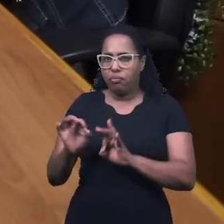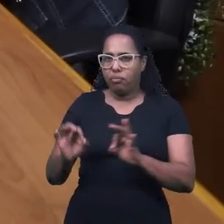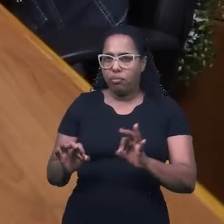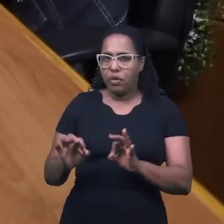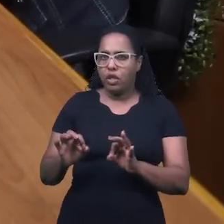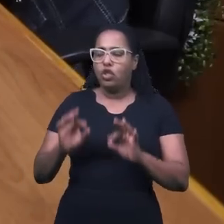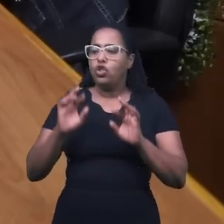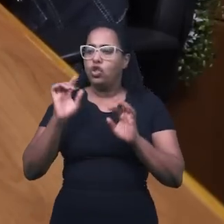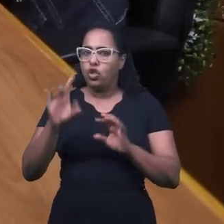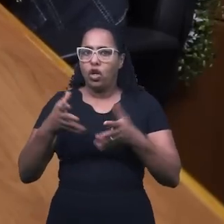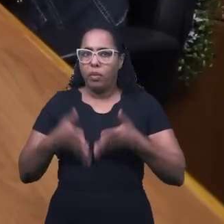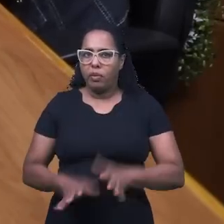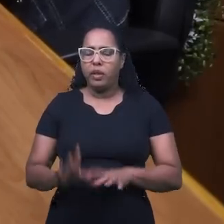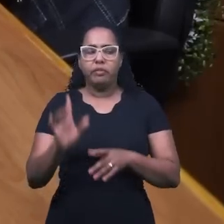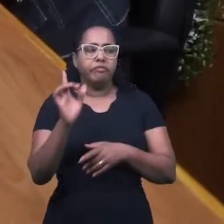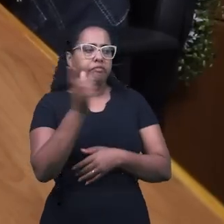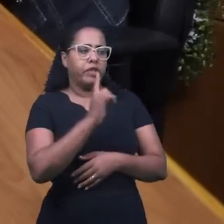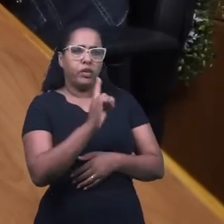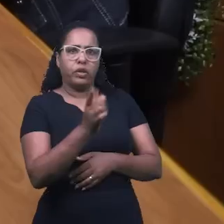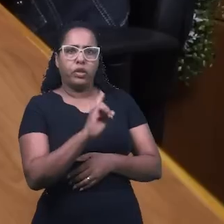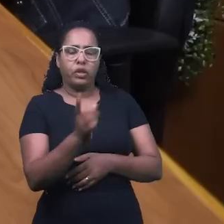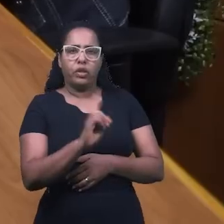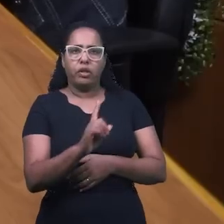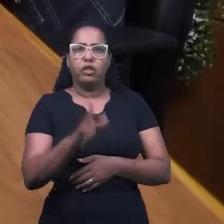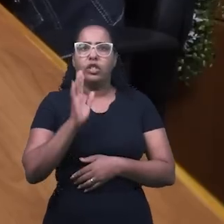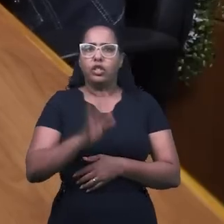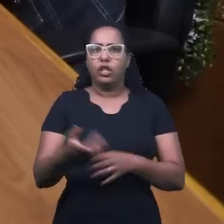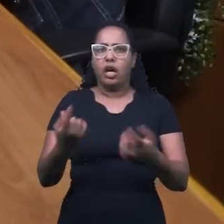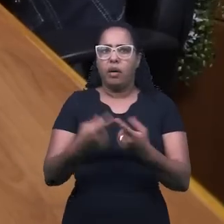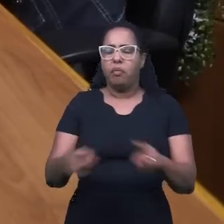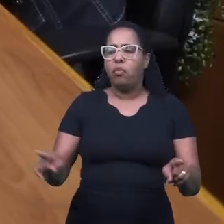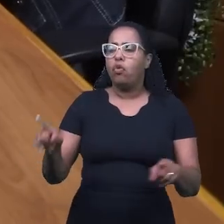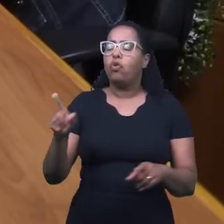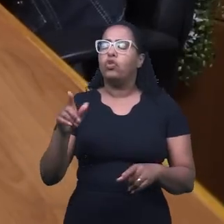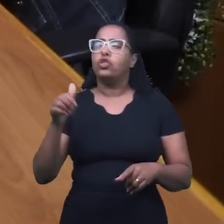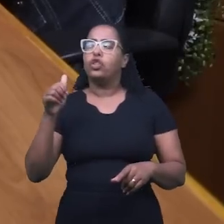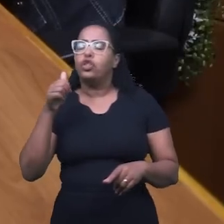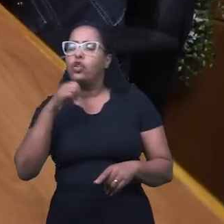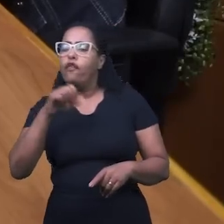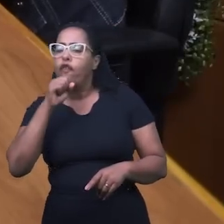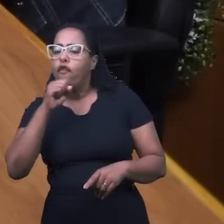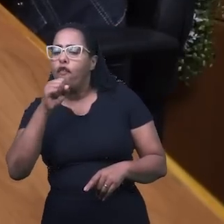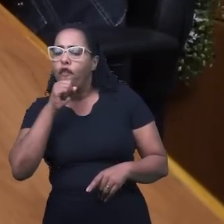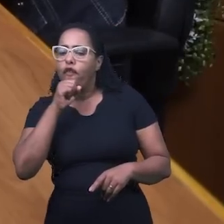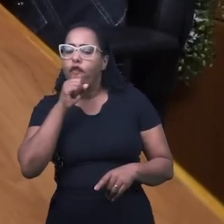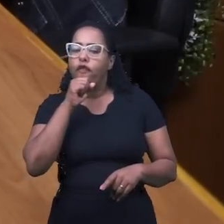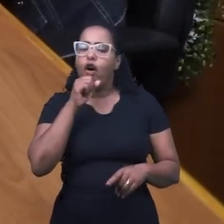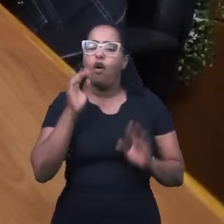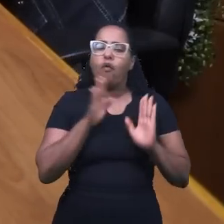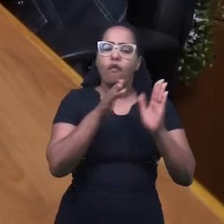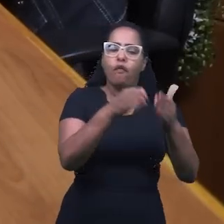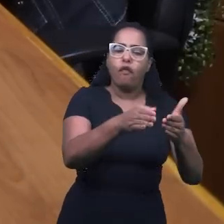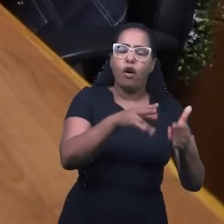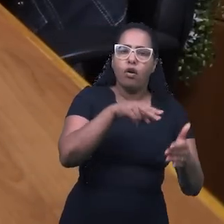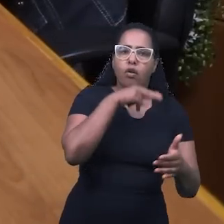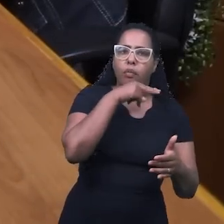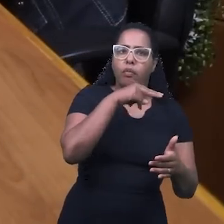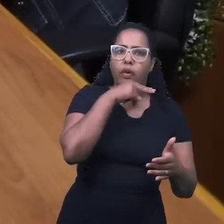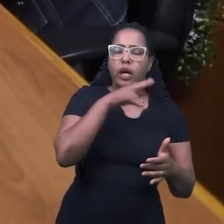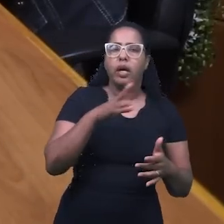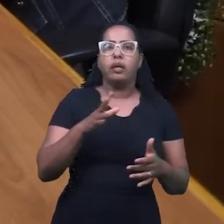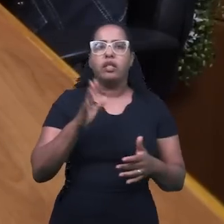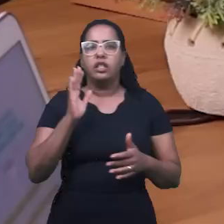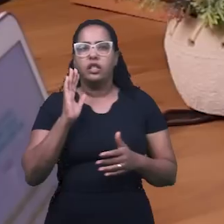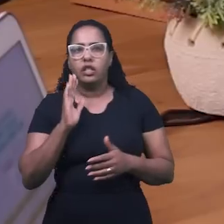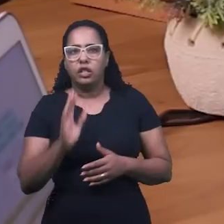personalizadas. Mas indiferente, pode ser só para nascimento? Não. Eu já fiz músicas de avós para os netos. Ah, que